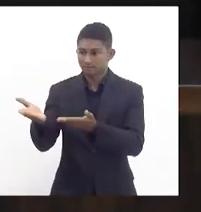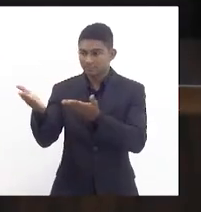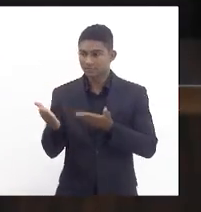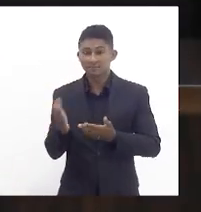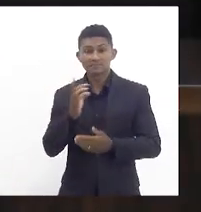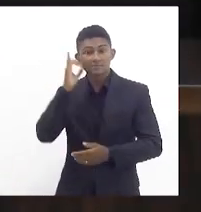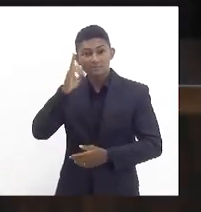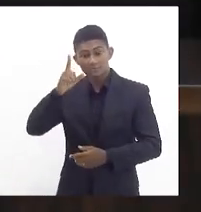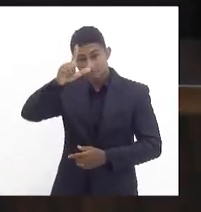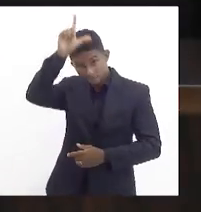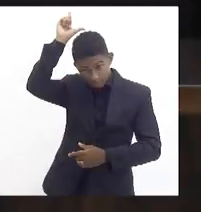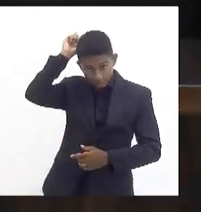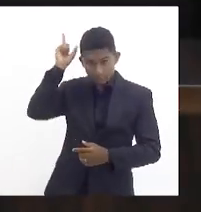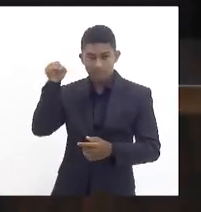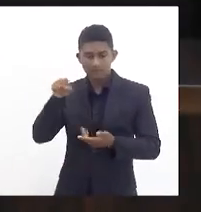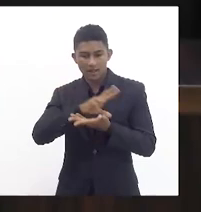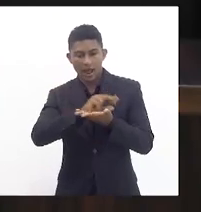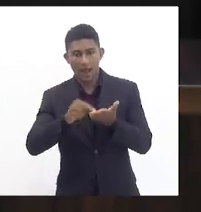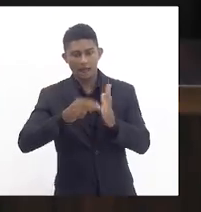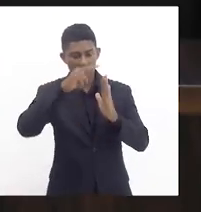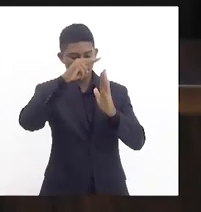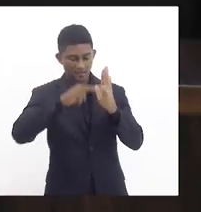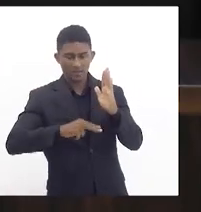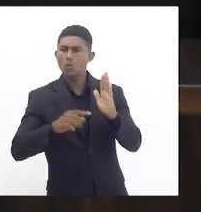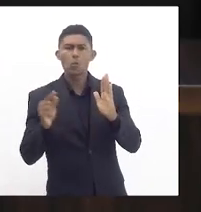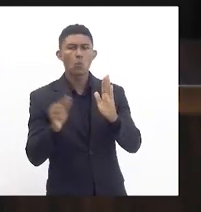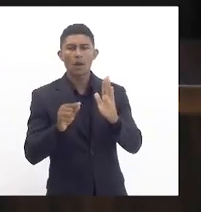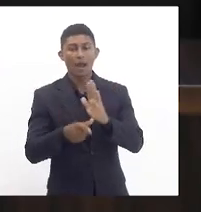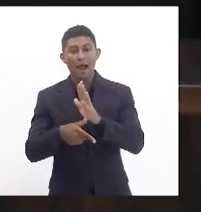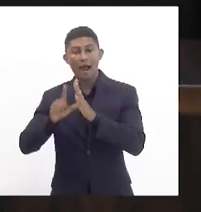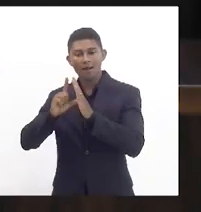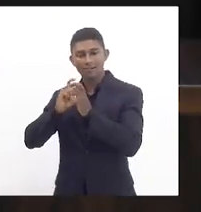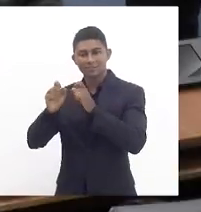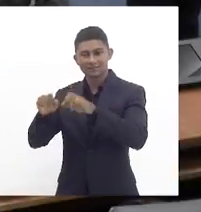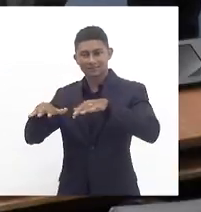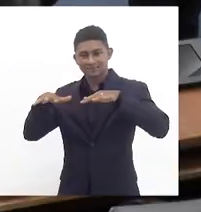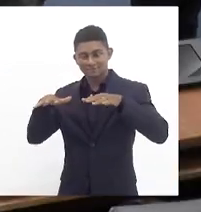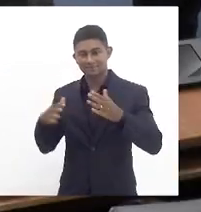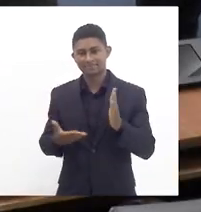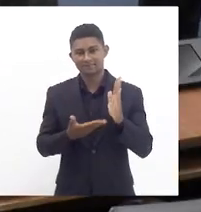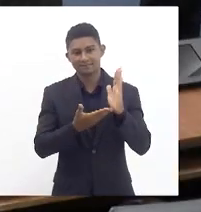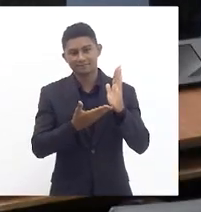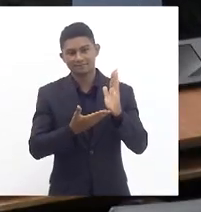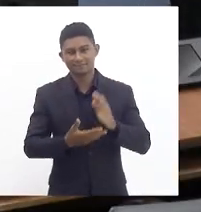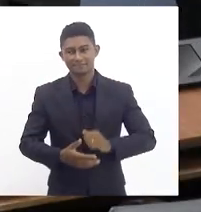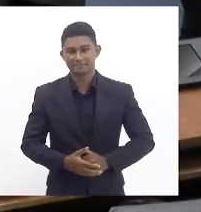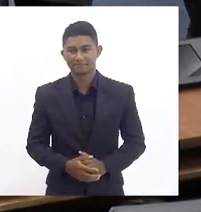deputado Luiz Paulo para fazer leitura da ata da sessão anterior.